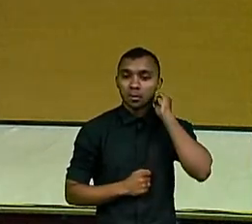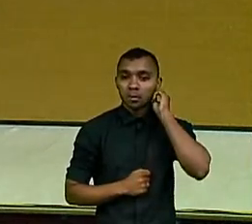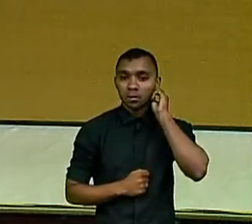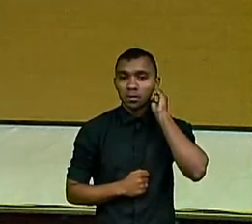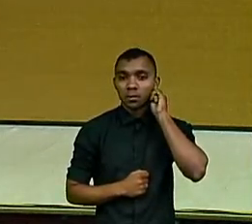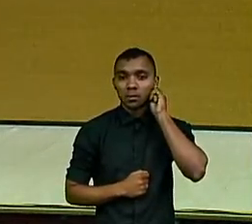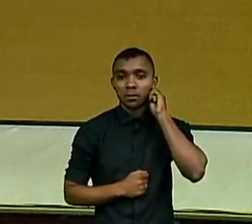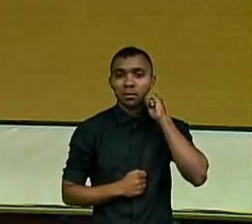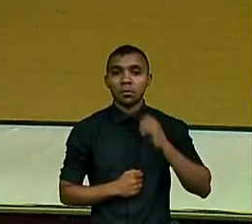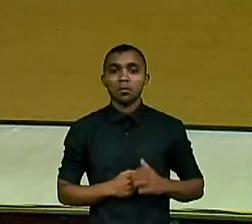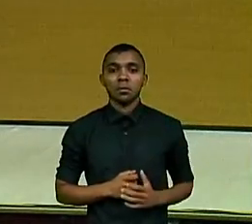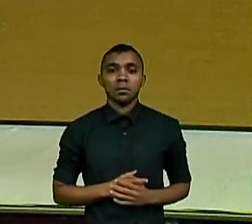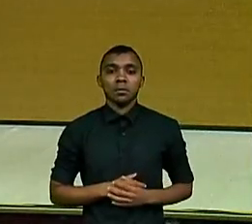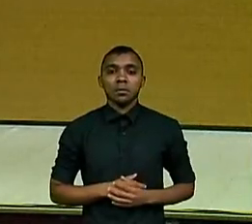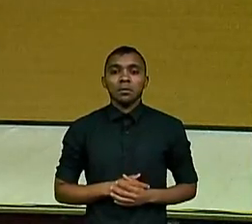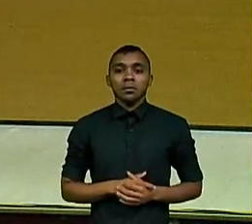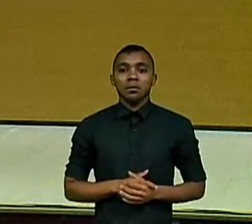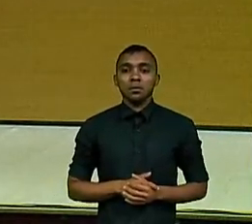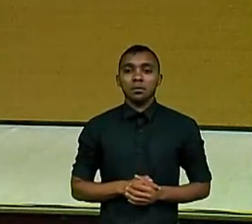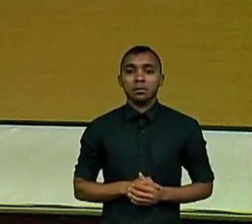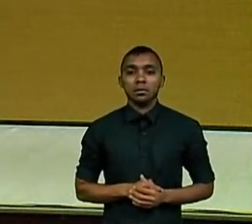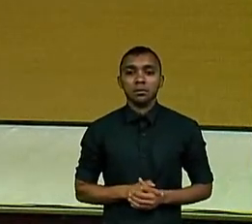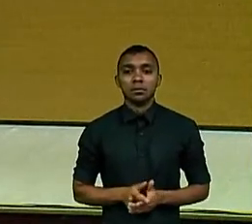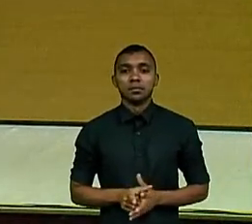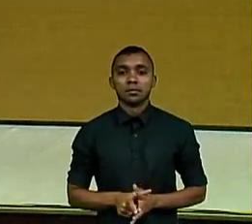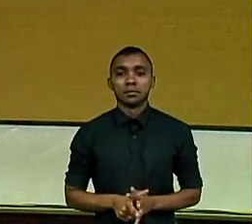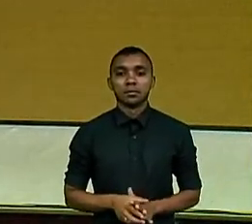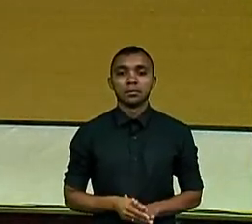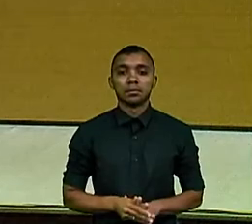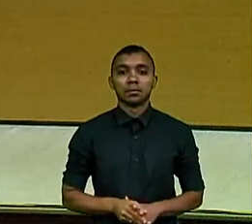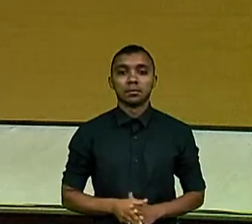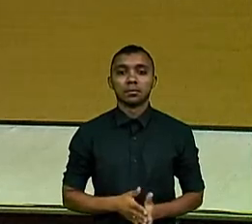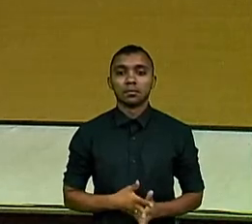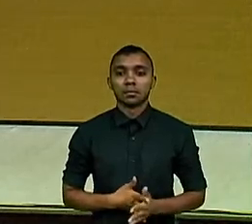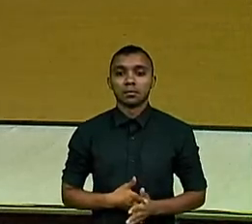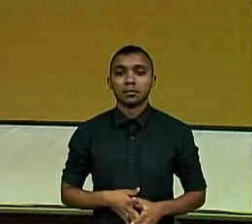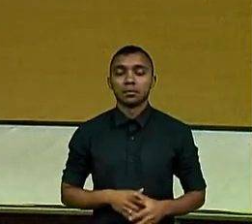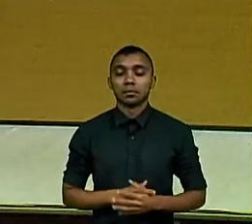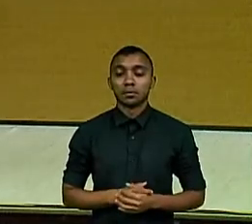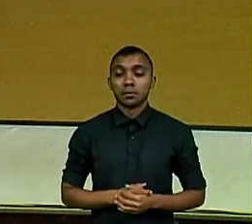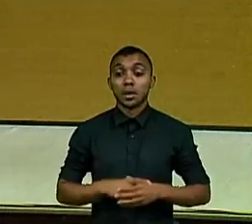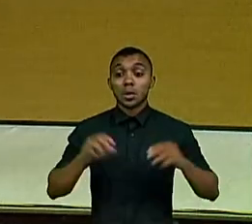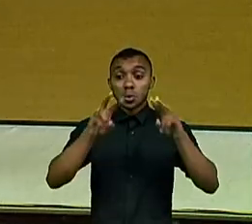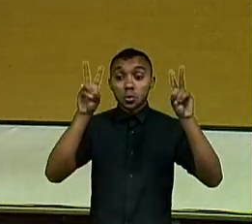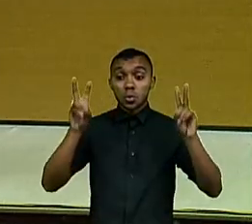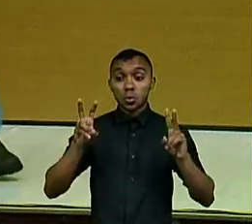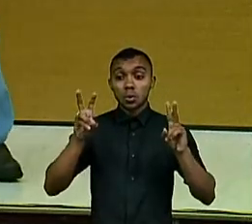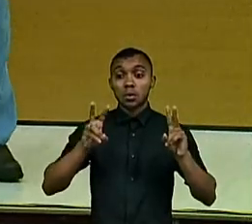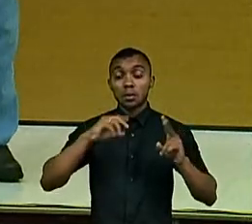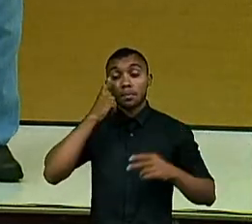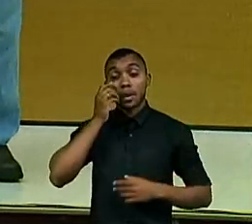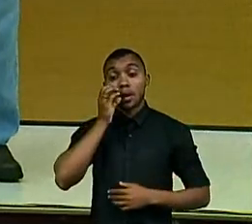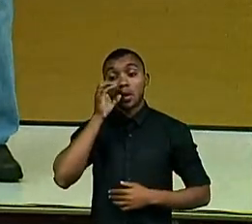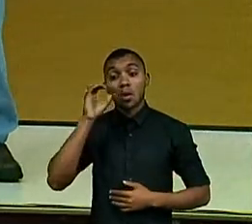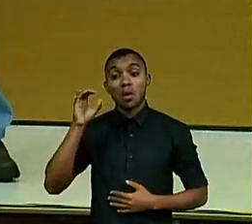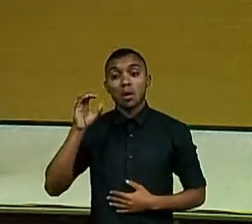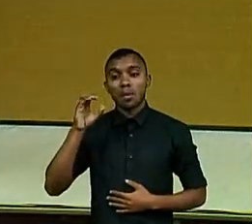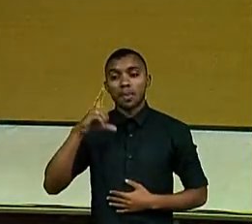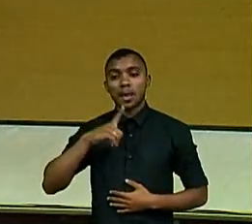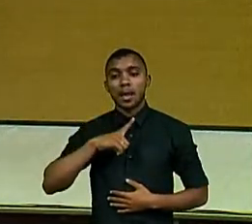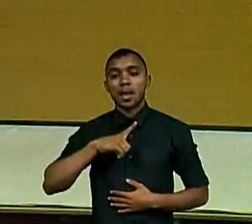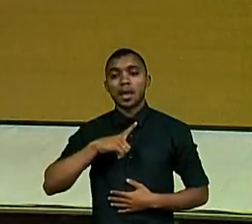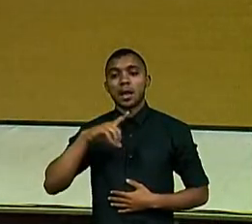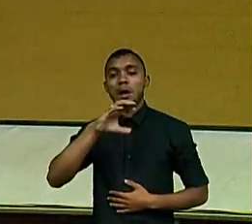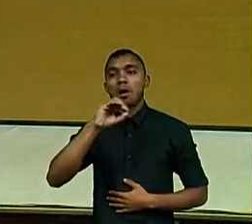Aí sim fenômenos ondulatórios quando se fala de fenômenos ondulatórios você tem esses fenômenos ondulatórios